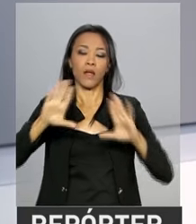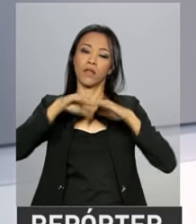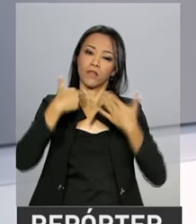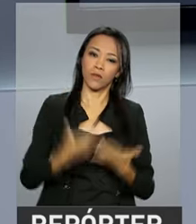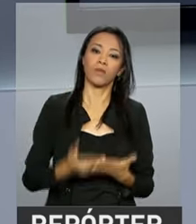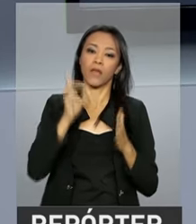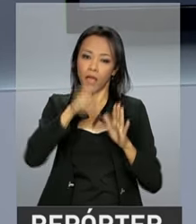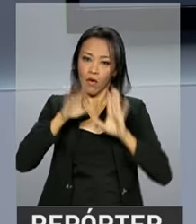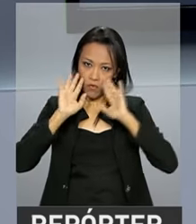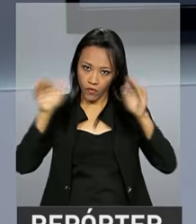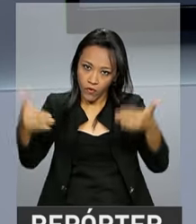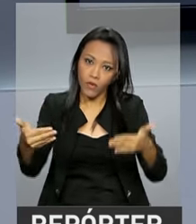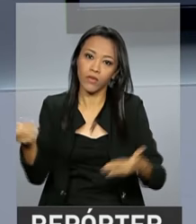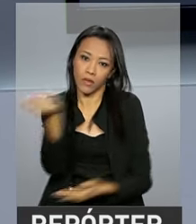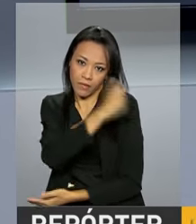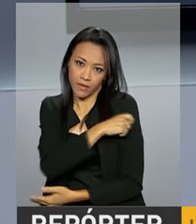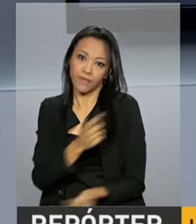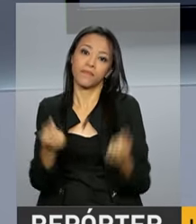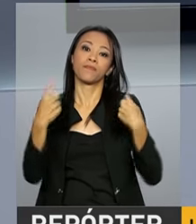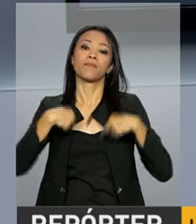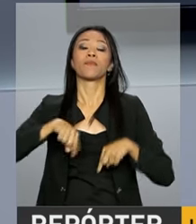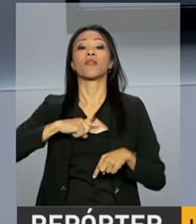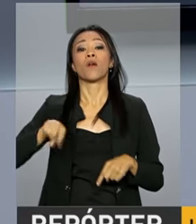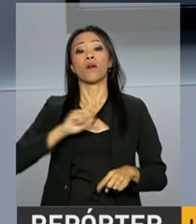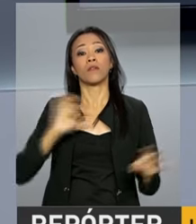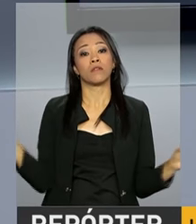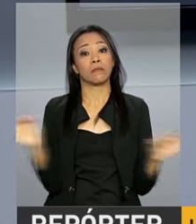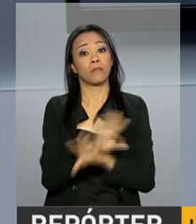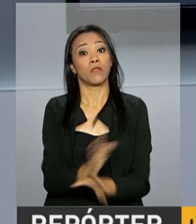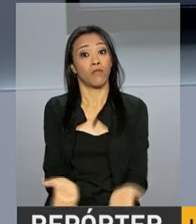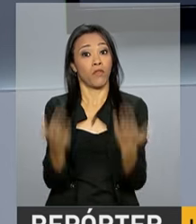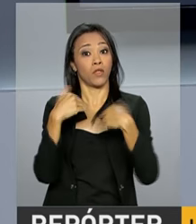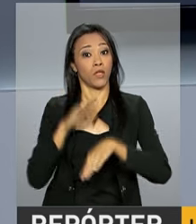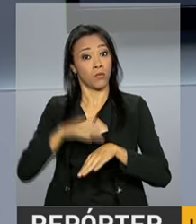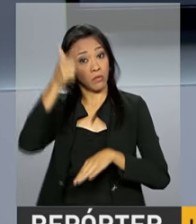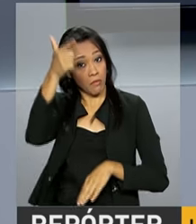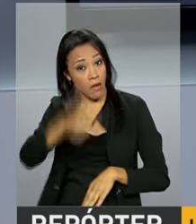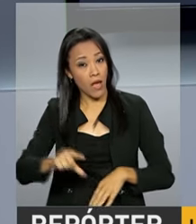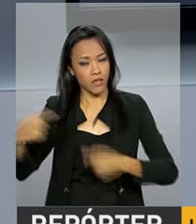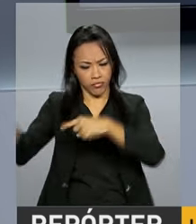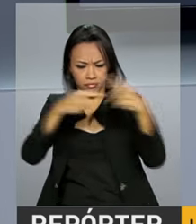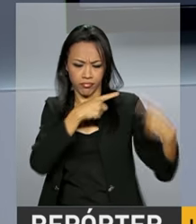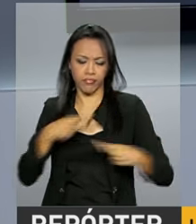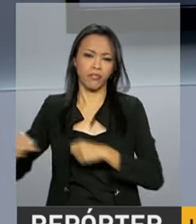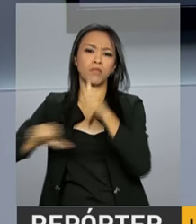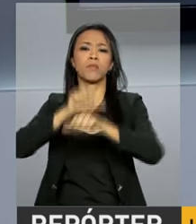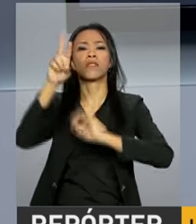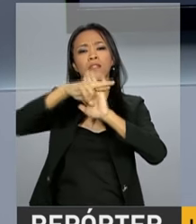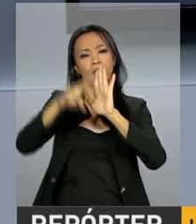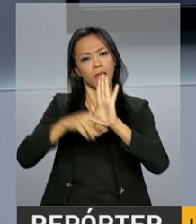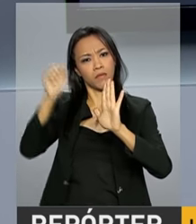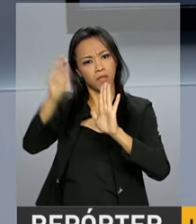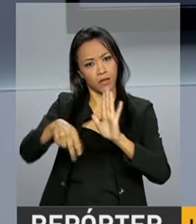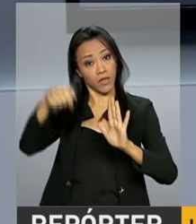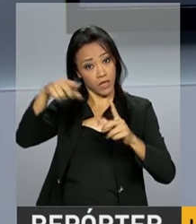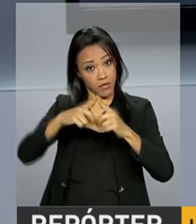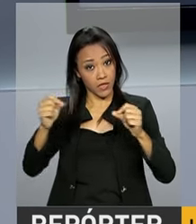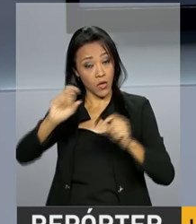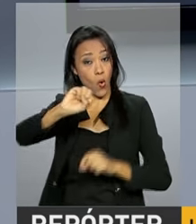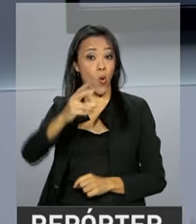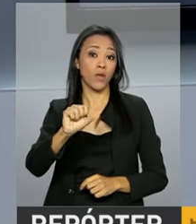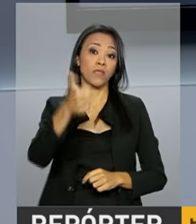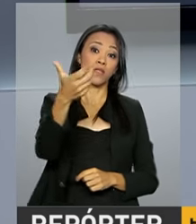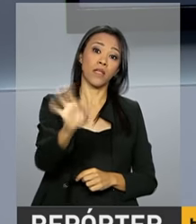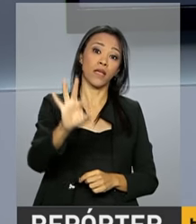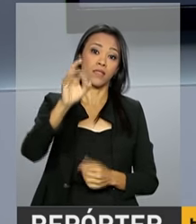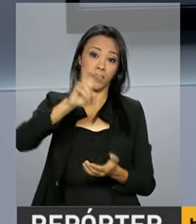campanha nós ficamos por aqui voltamos a qualquer momento com mais um debate sobre a reforma da previdência dessa vez em brasília ou a 10